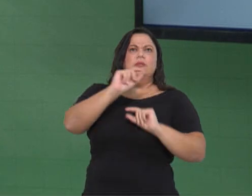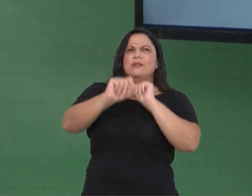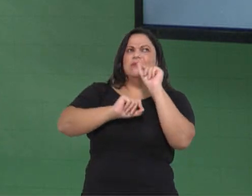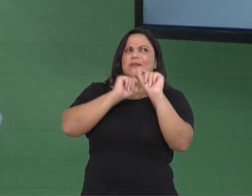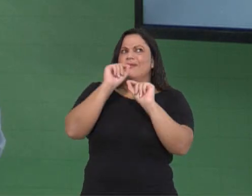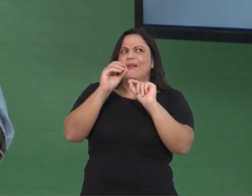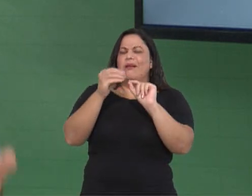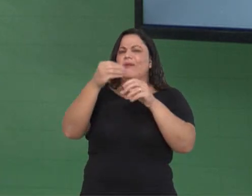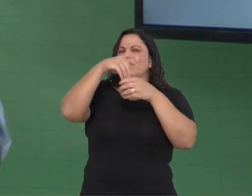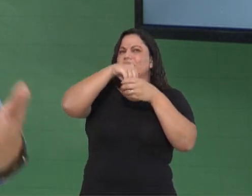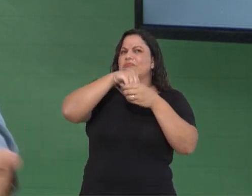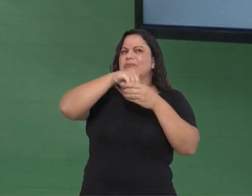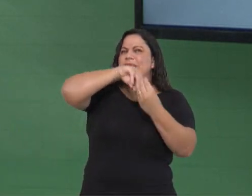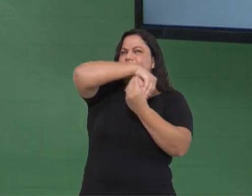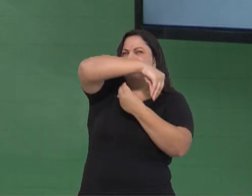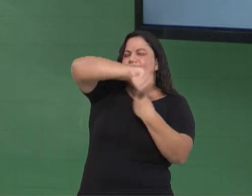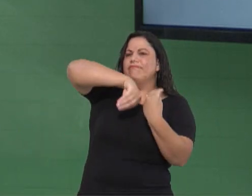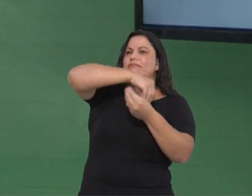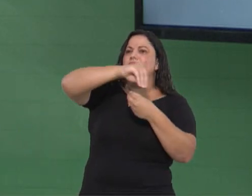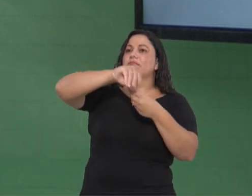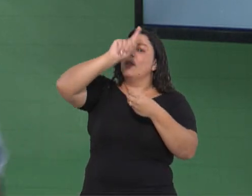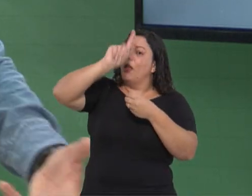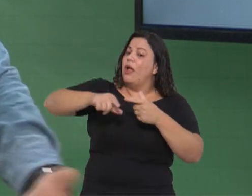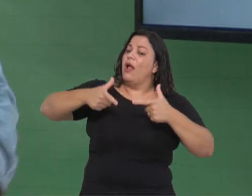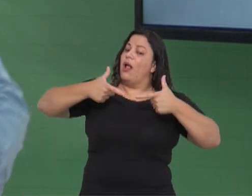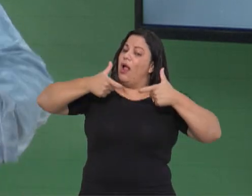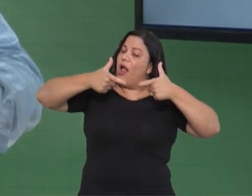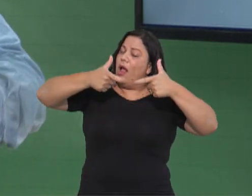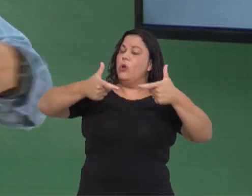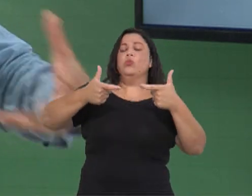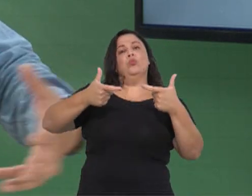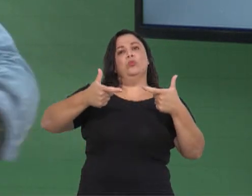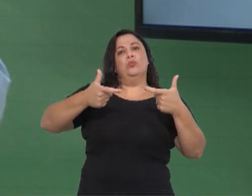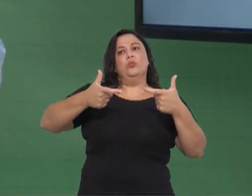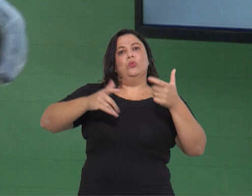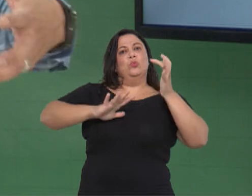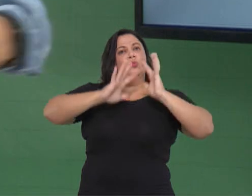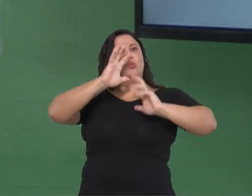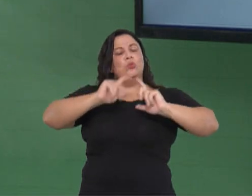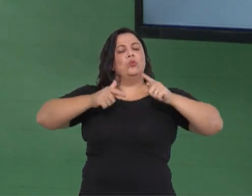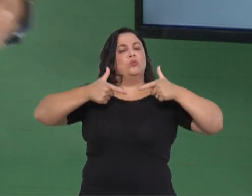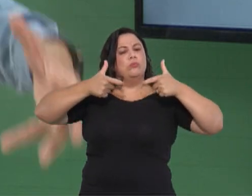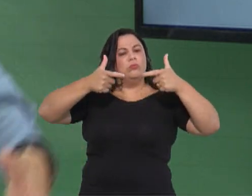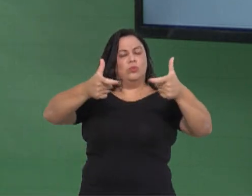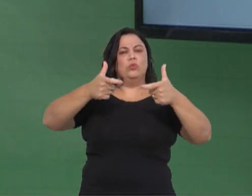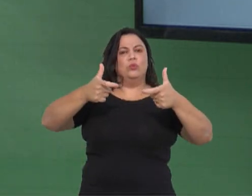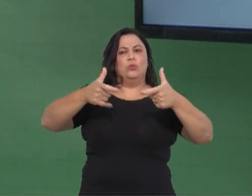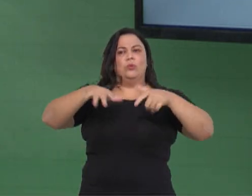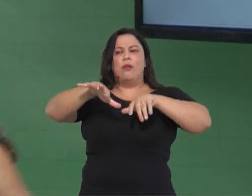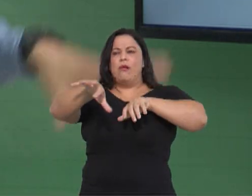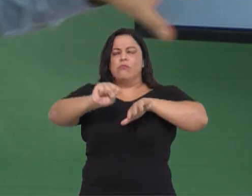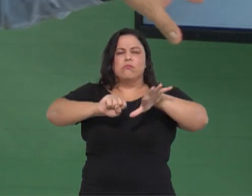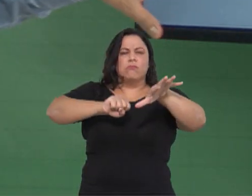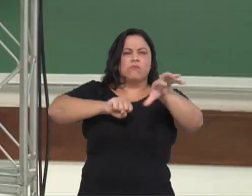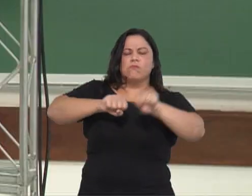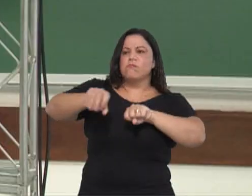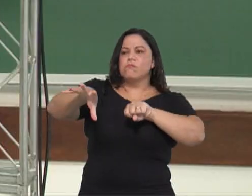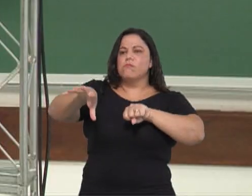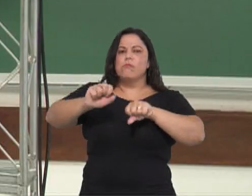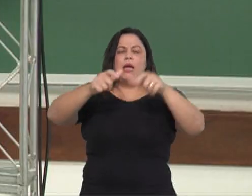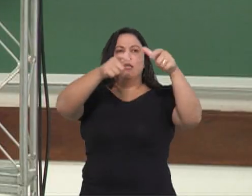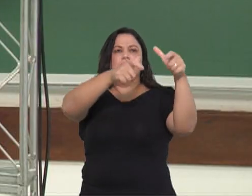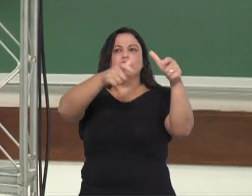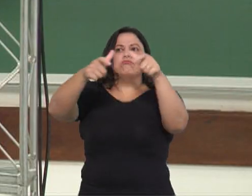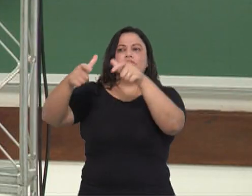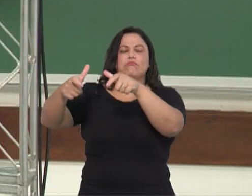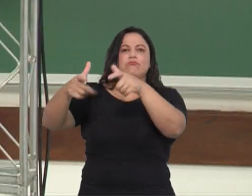cavalhadas? Bom, justamente a luta entre mouros e cristãos, esse momento de retomada de um território. E aí,